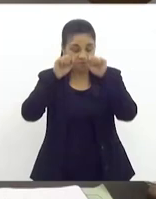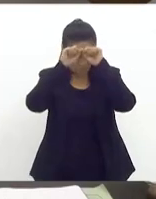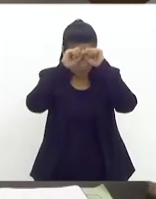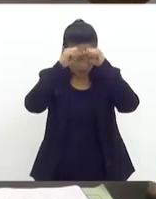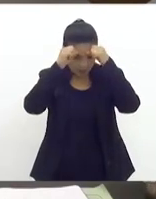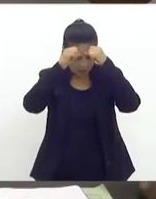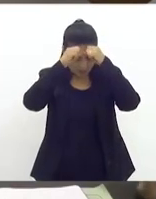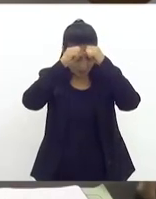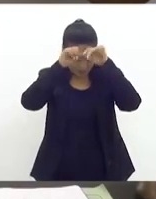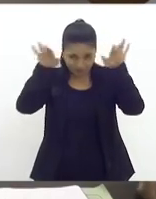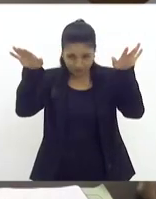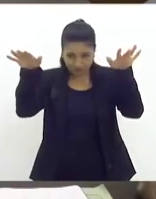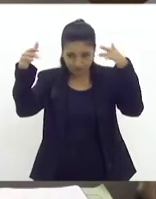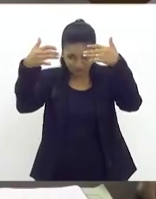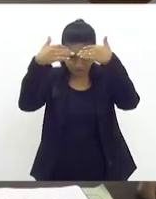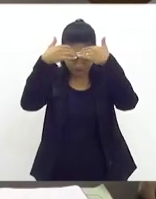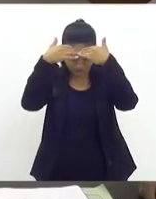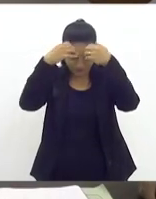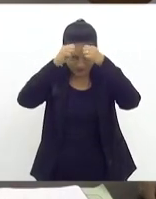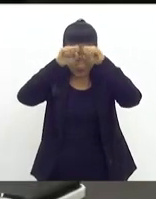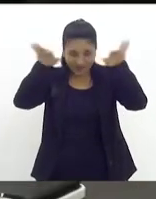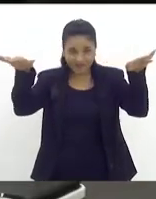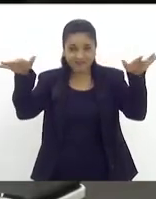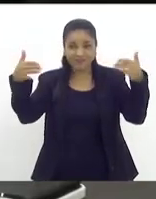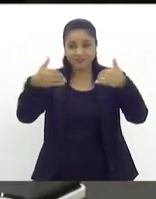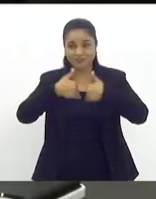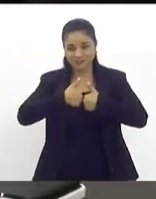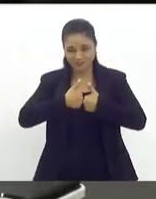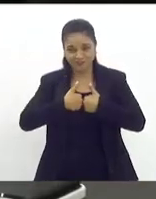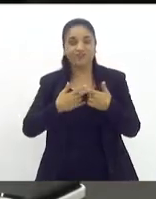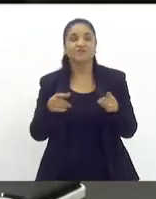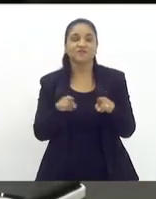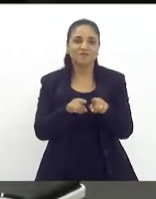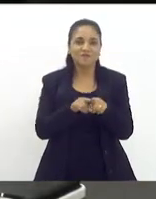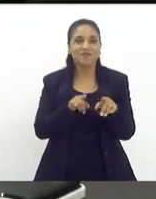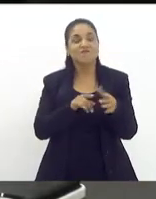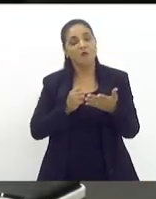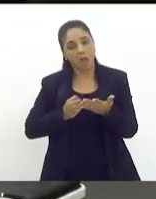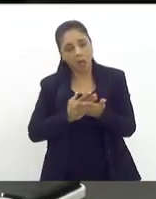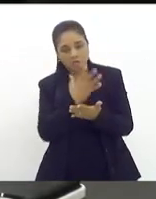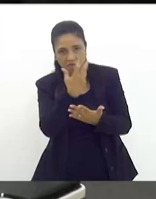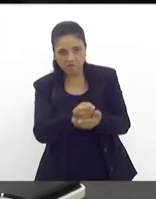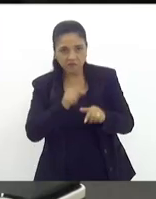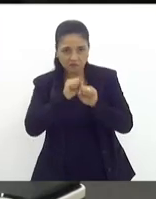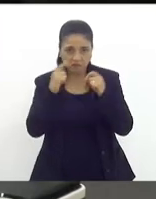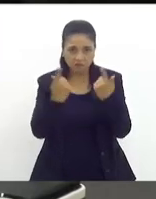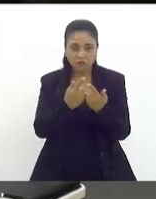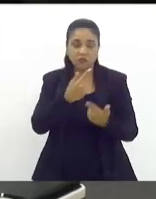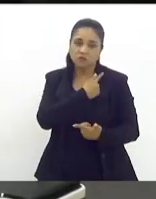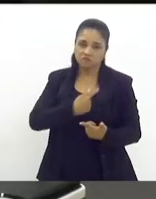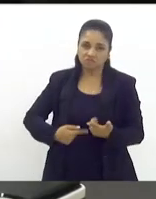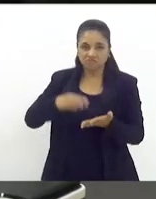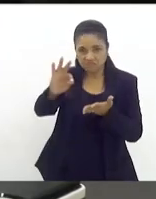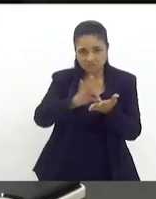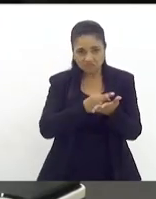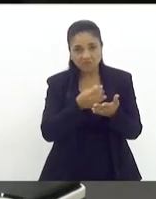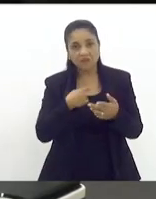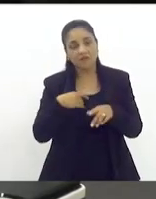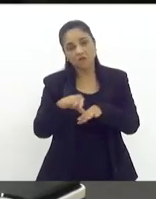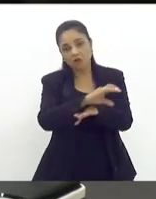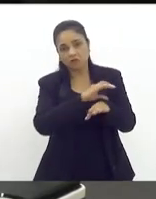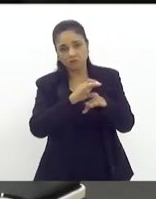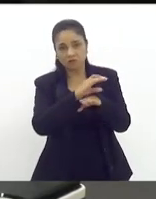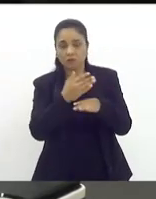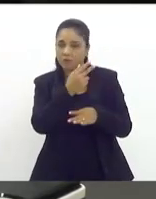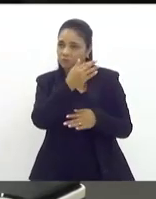foi aprovada na casa, não teve grandes emendas modificativas, sancionada pelo governador e declarada inconstitucional pelo Supremo Tribunal